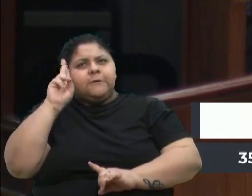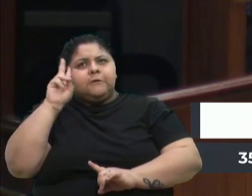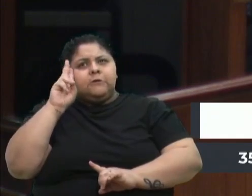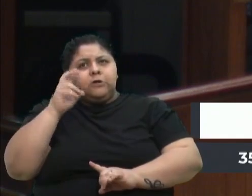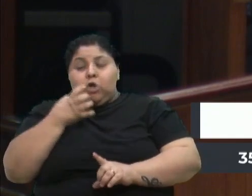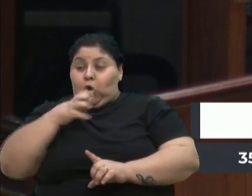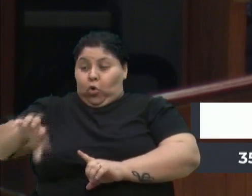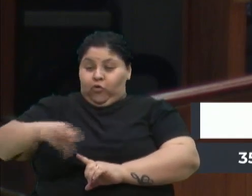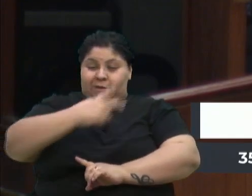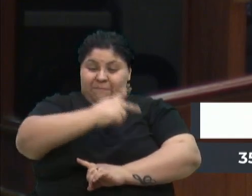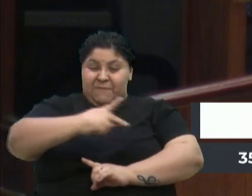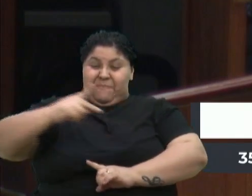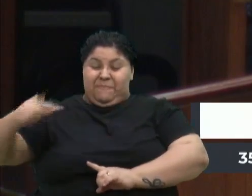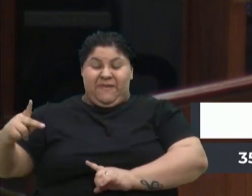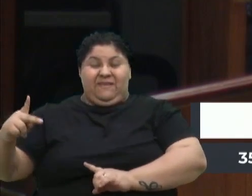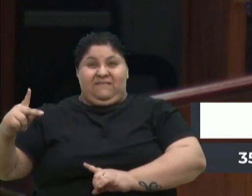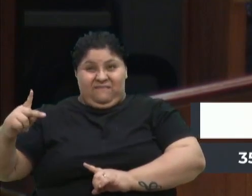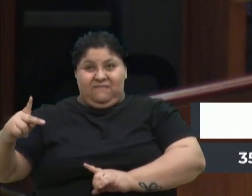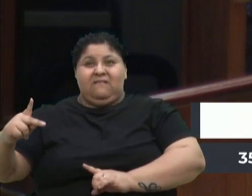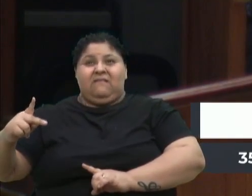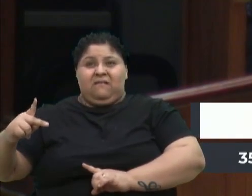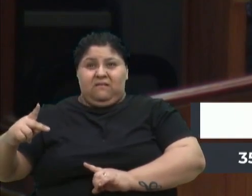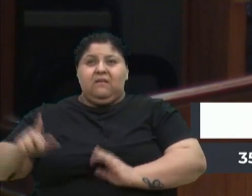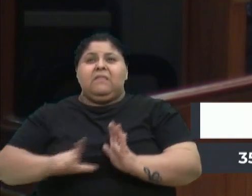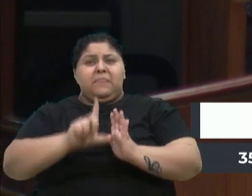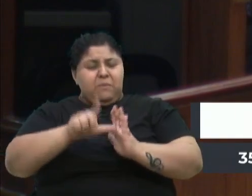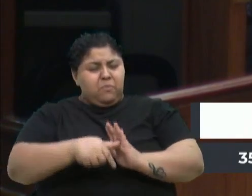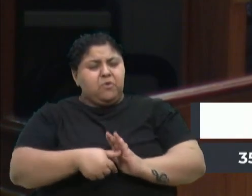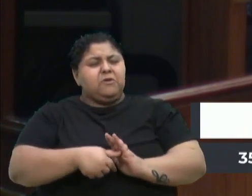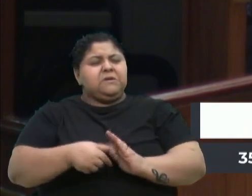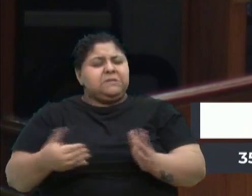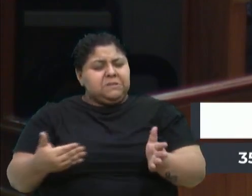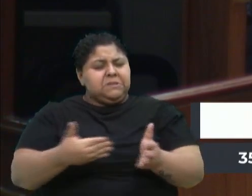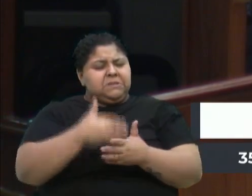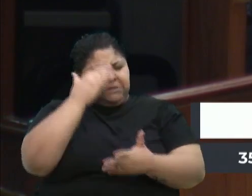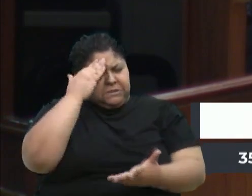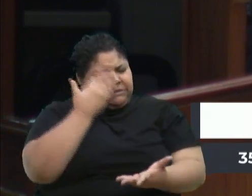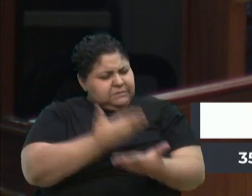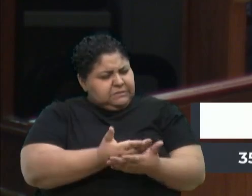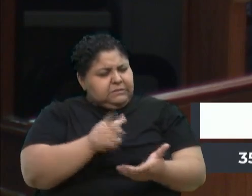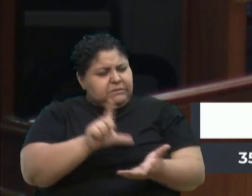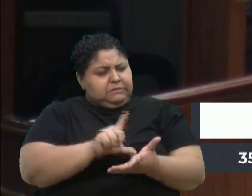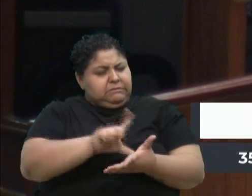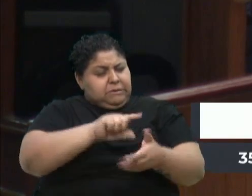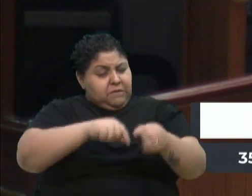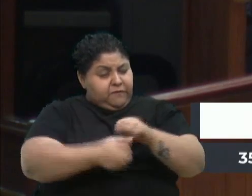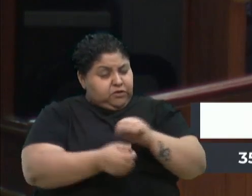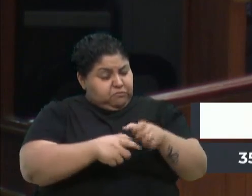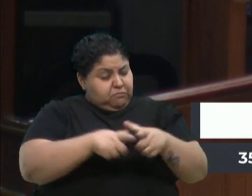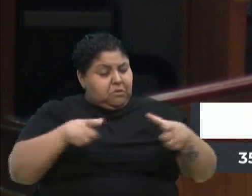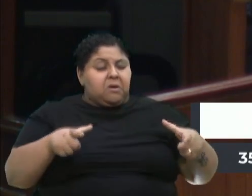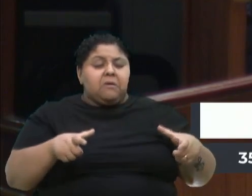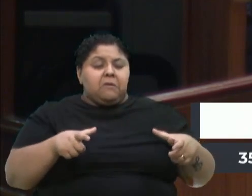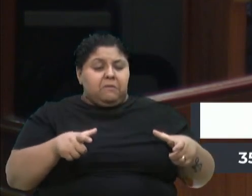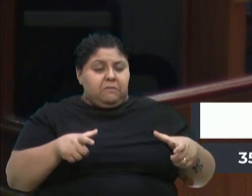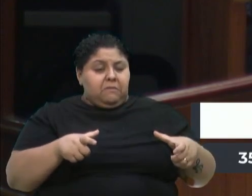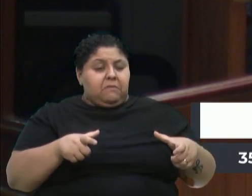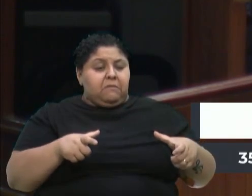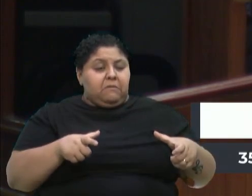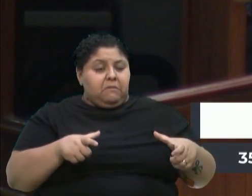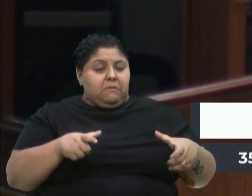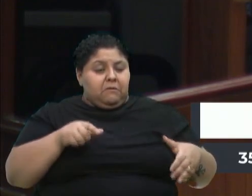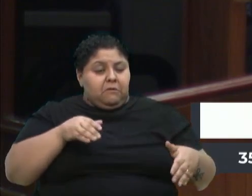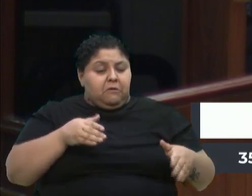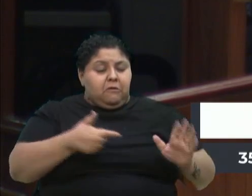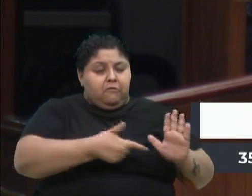a PPP da iluminação. Mas que depois até compreendi, porque ela vai ter um investimento grande e que isso vai dar economia para o